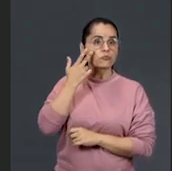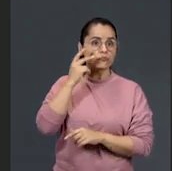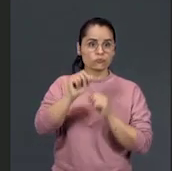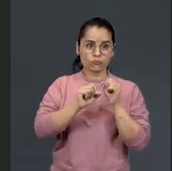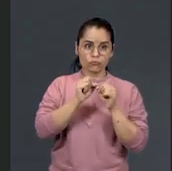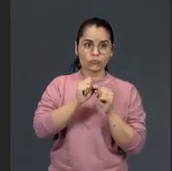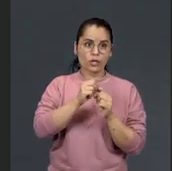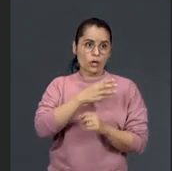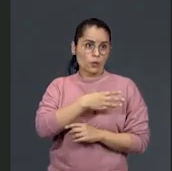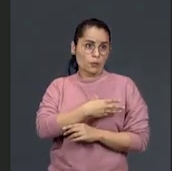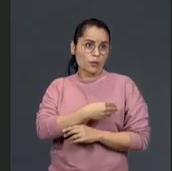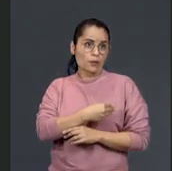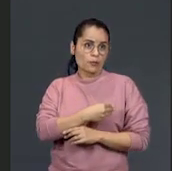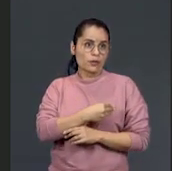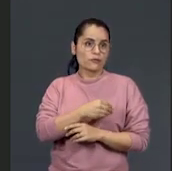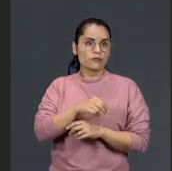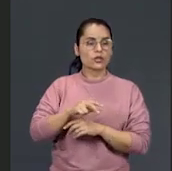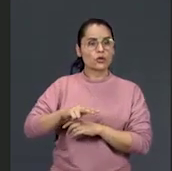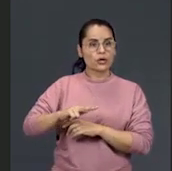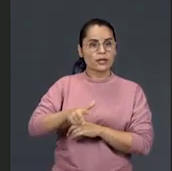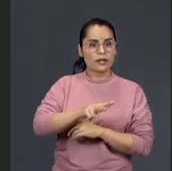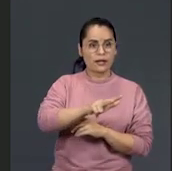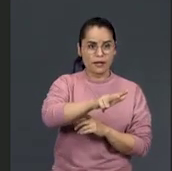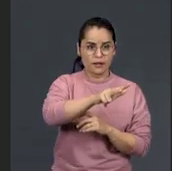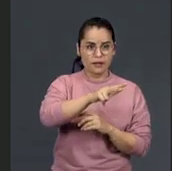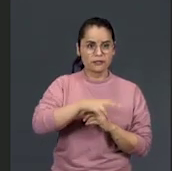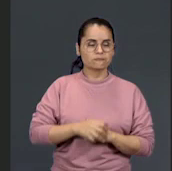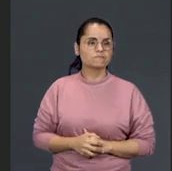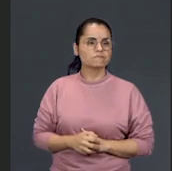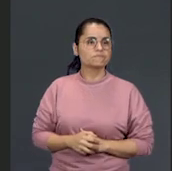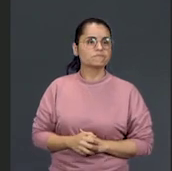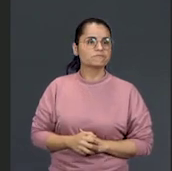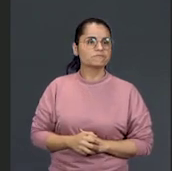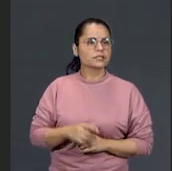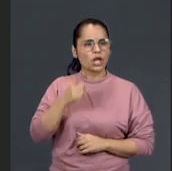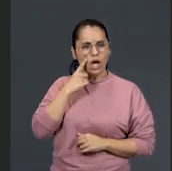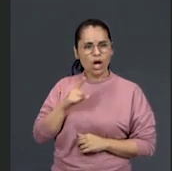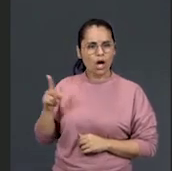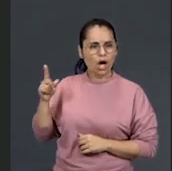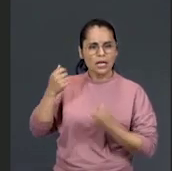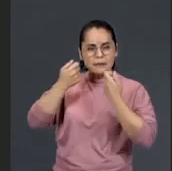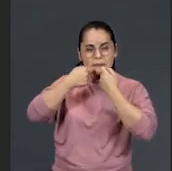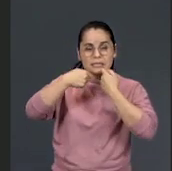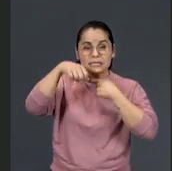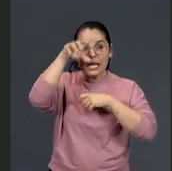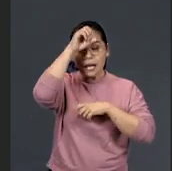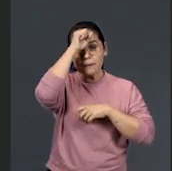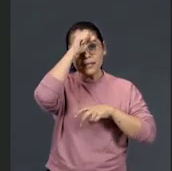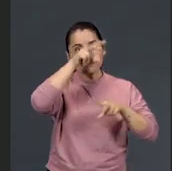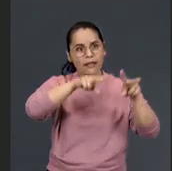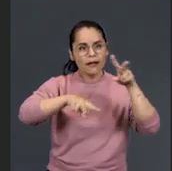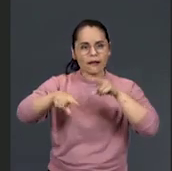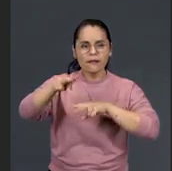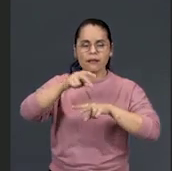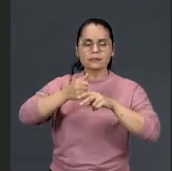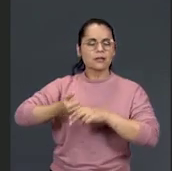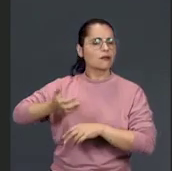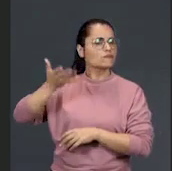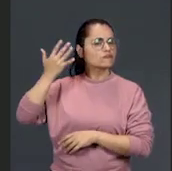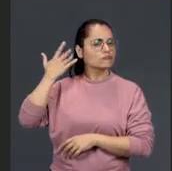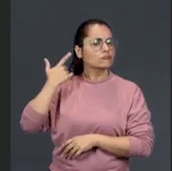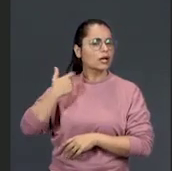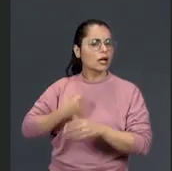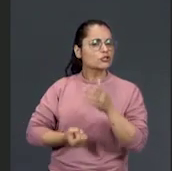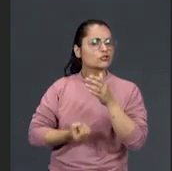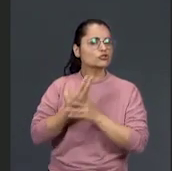entre mamíferos e répteis, tá vendo? Tá? Então aqui só para vocês aprenderem a analisar. Essa é a época onde eles